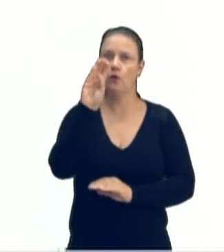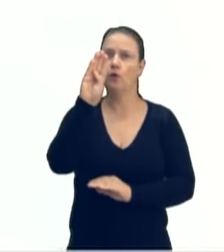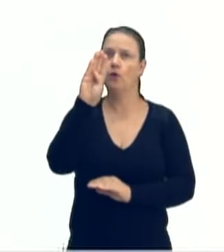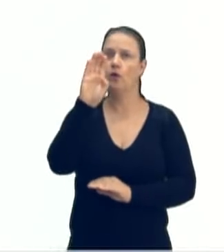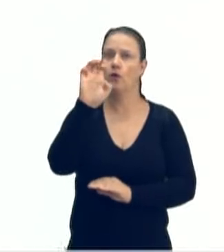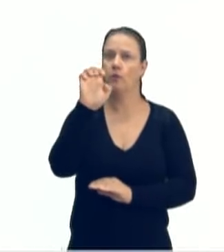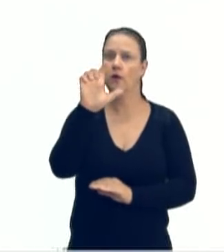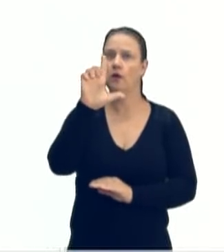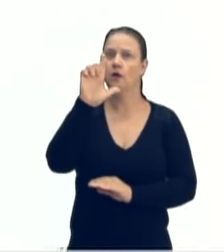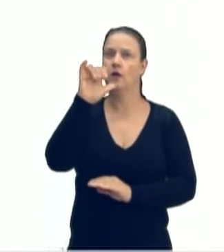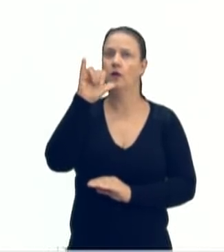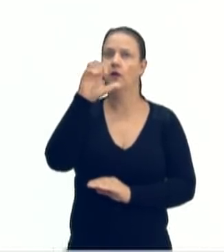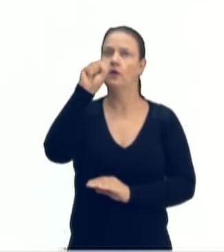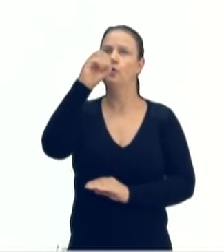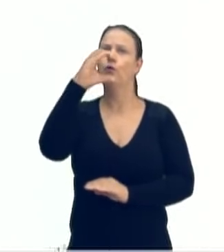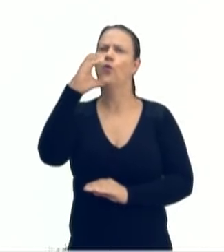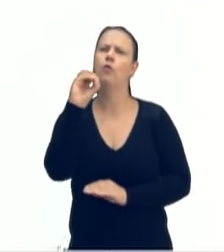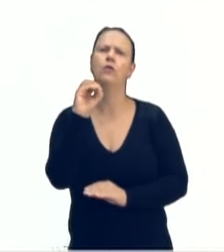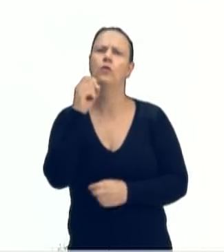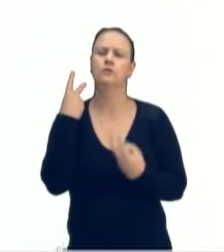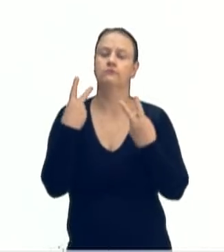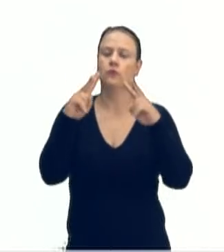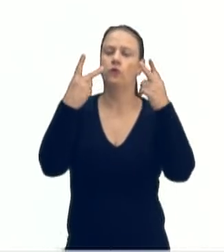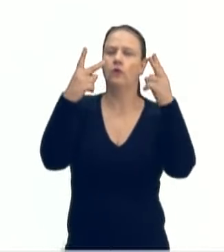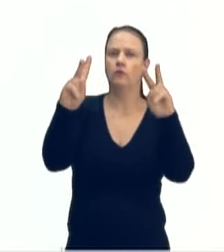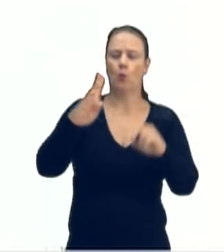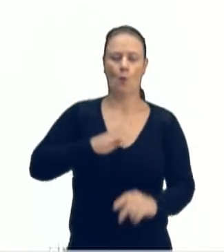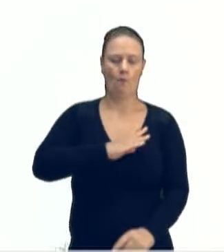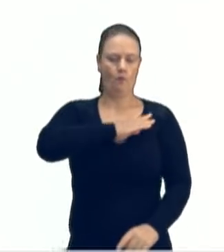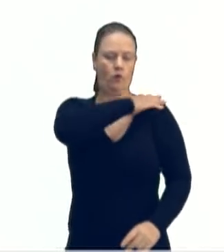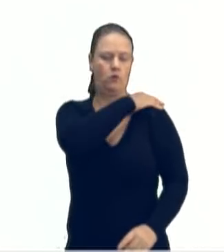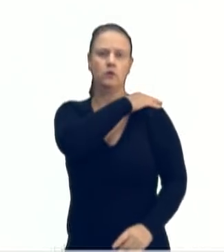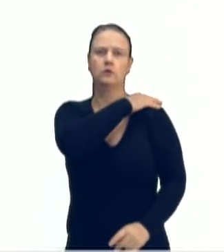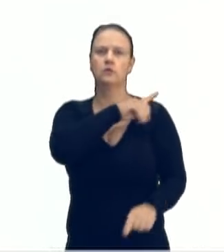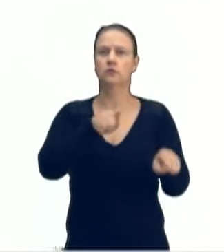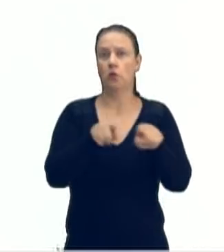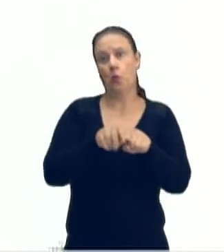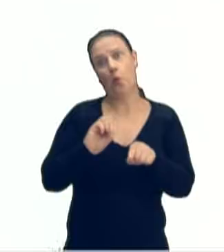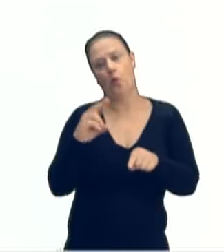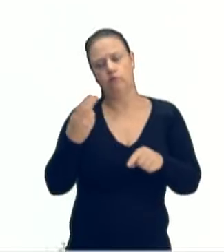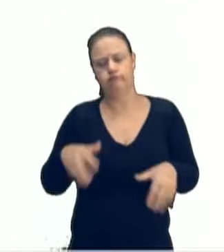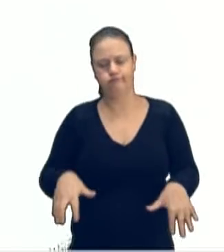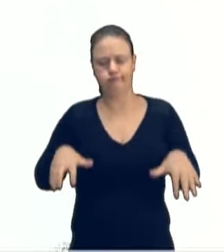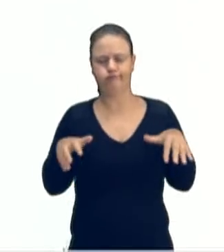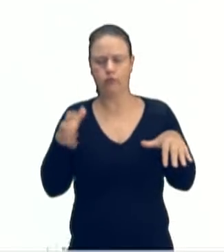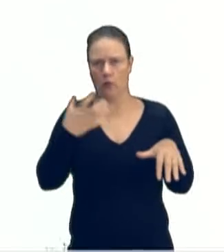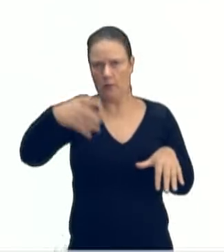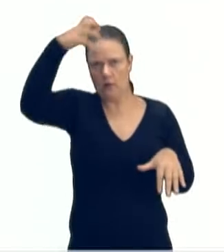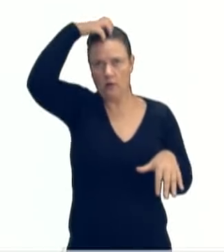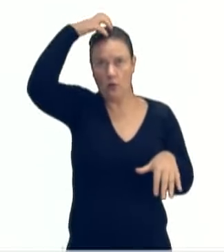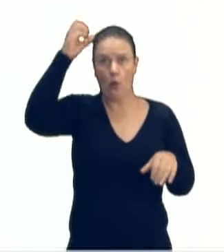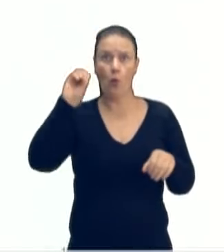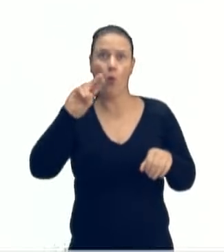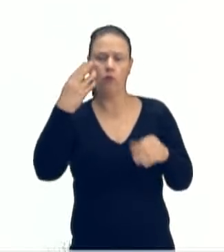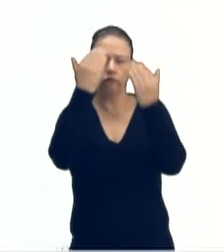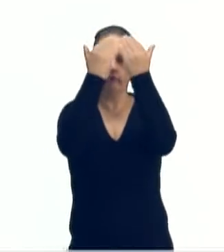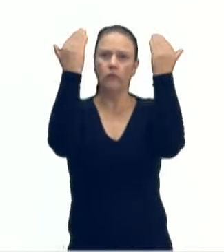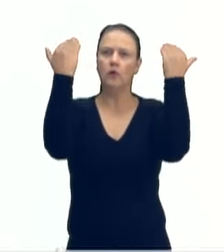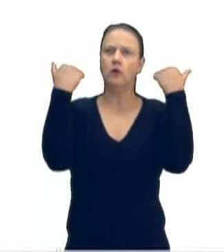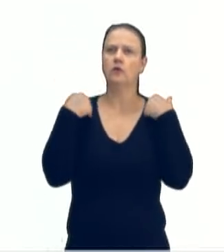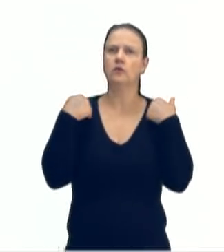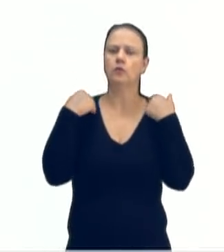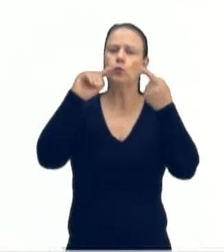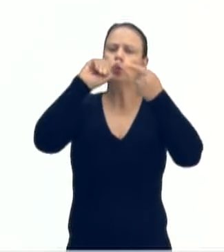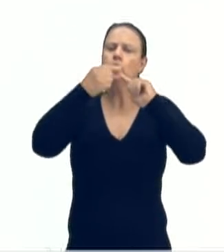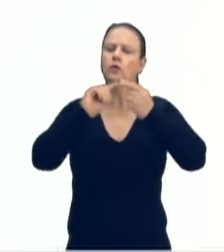relacionado a uma grande vitória. A uma vitória de um general, uma vitória do imperador, uma vitória do faraó, relacionado a uma